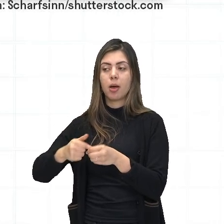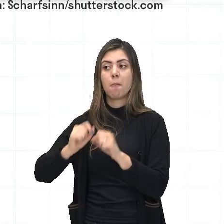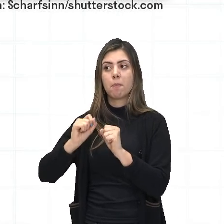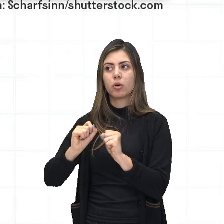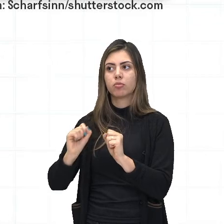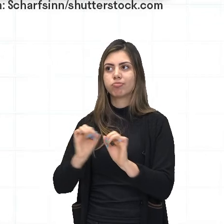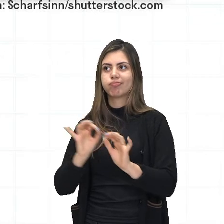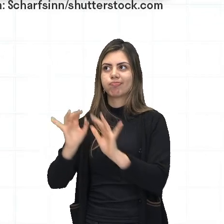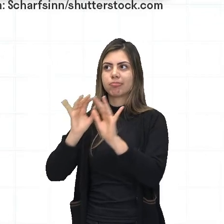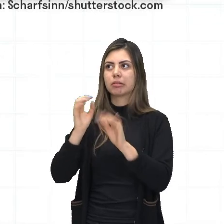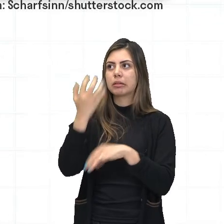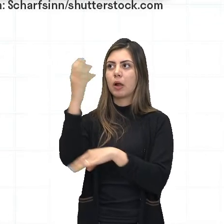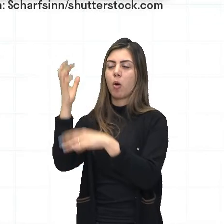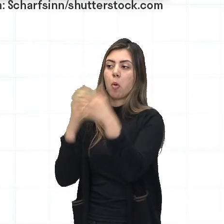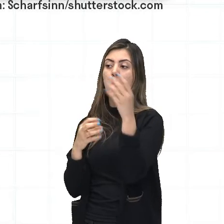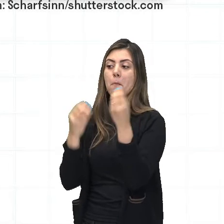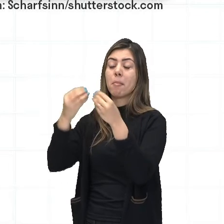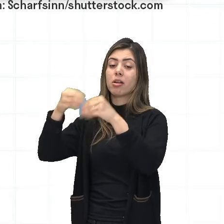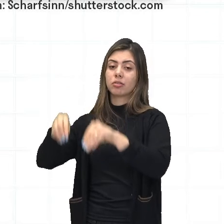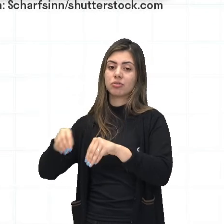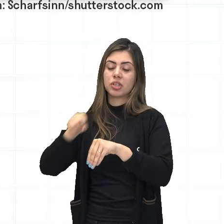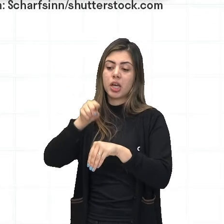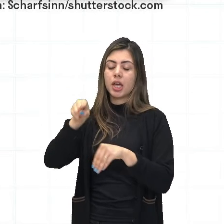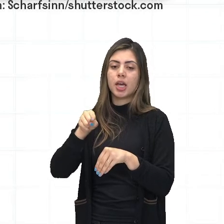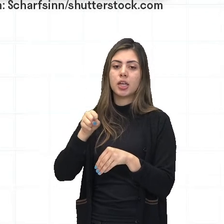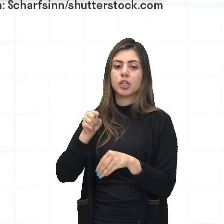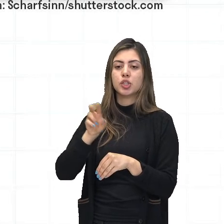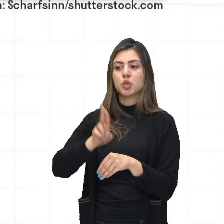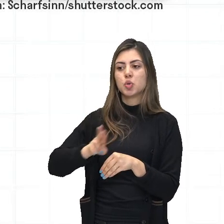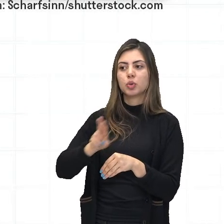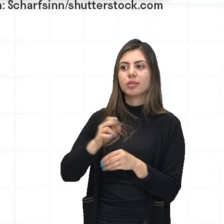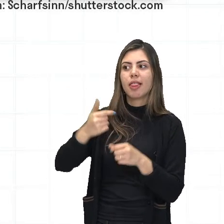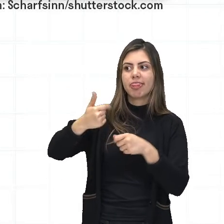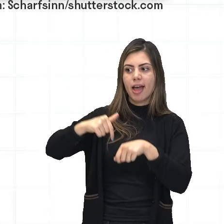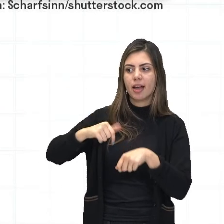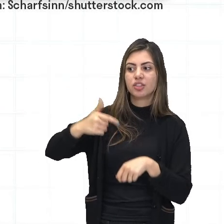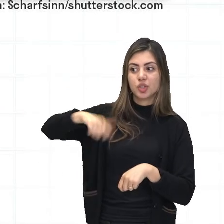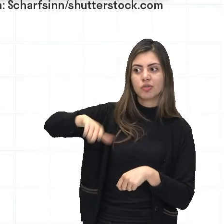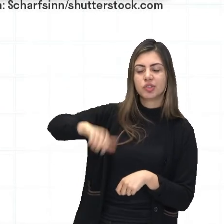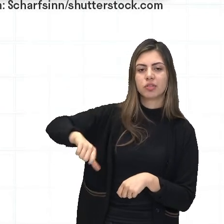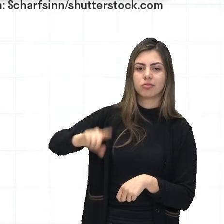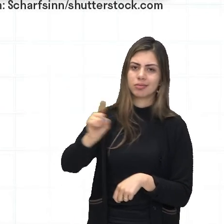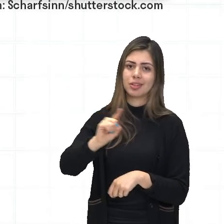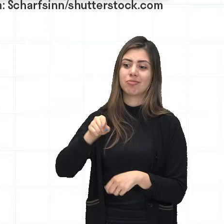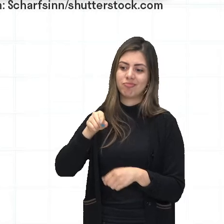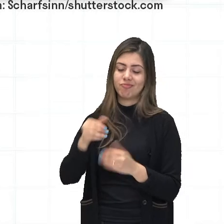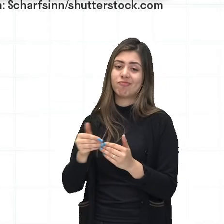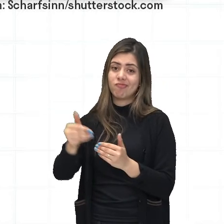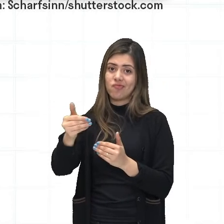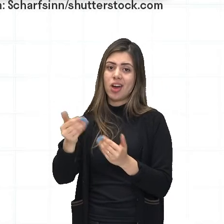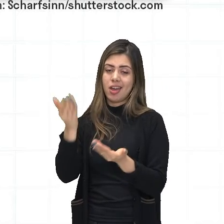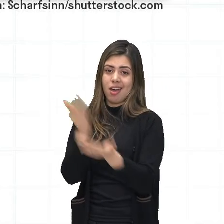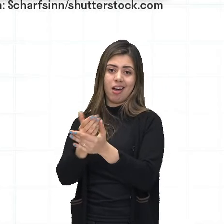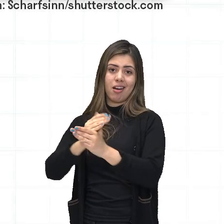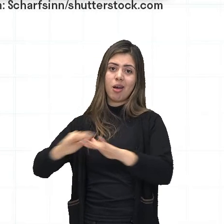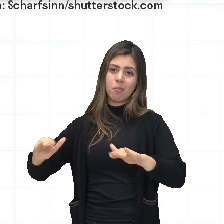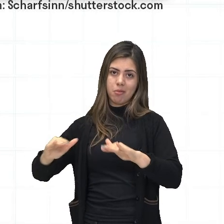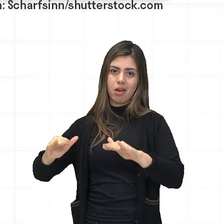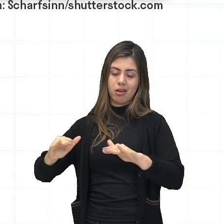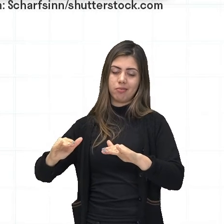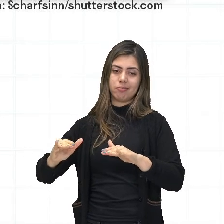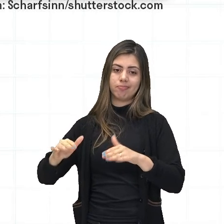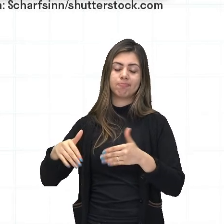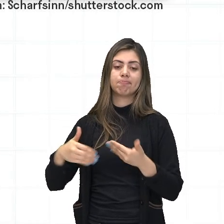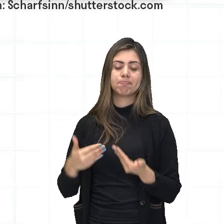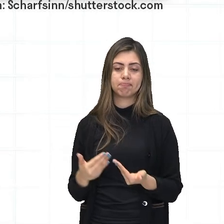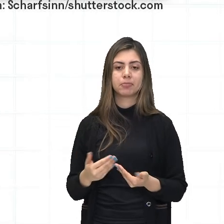eles não são renováveis, ou seja, eles vão acabar, eles vão se esgotar, que é quando